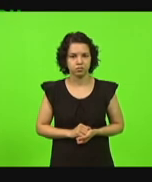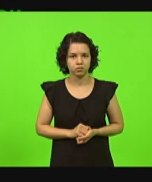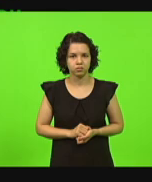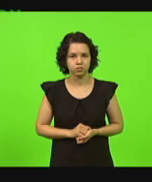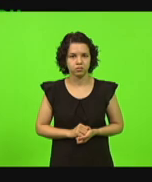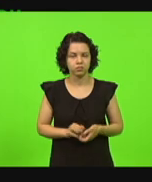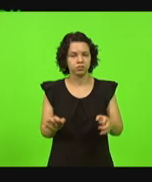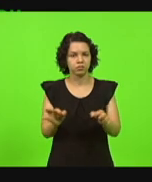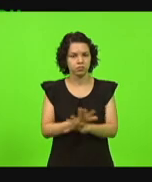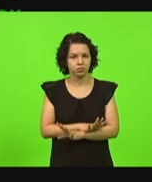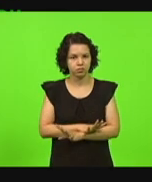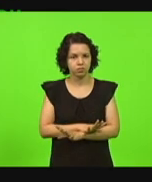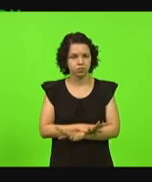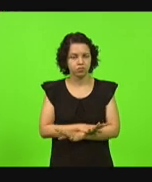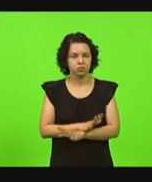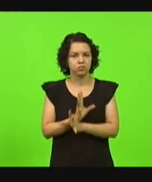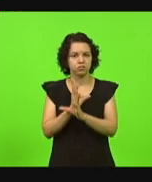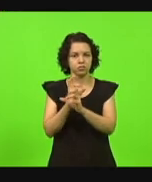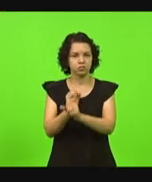Encerrada a votação, colho o resultado.